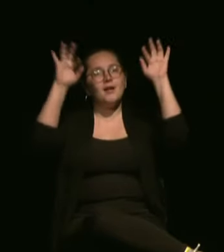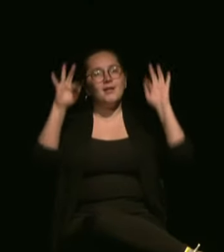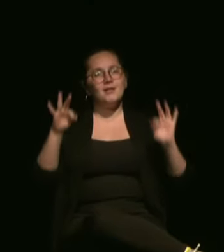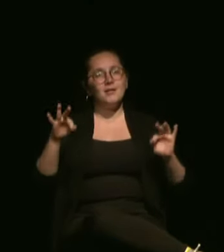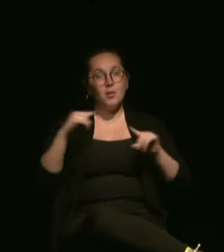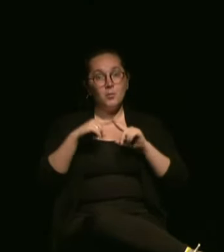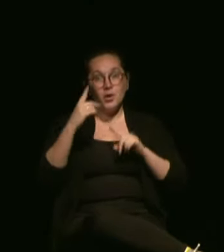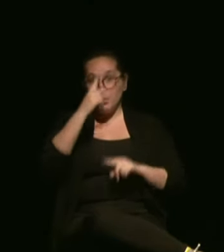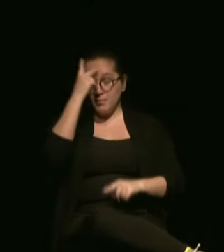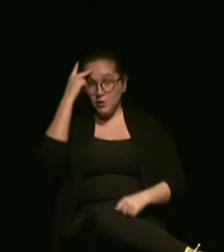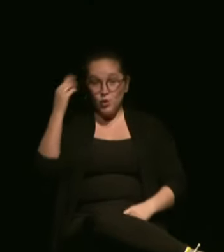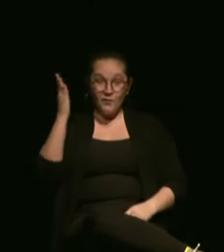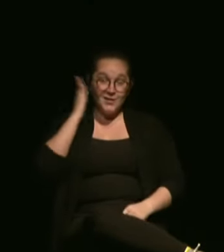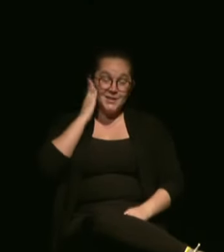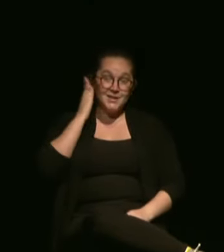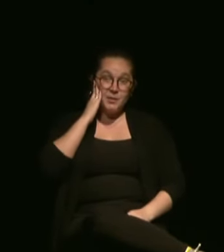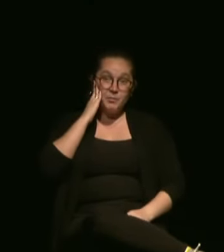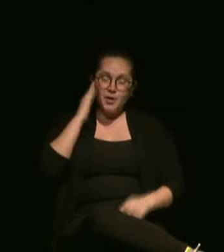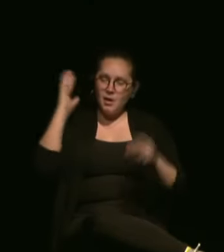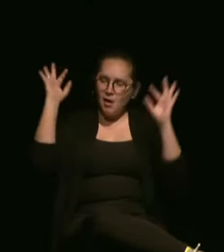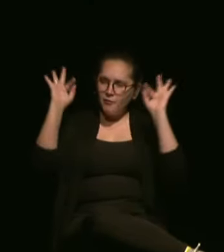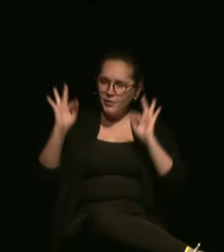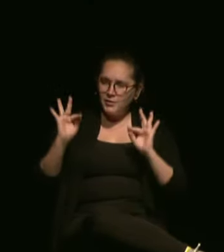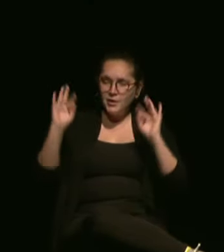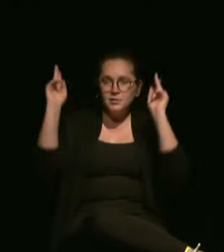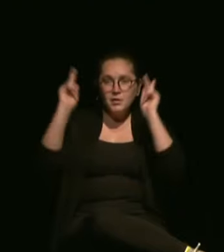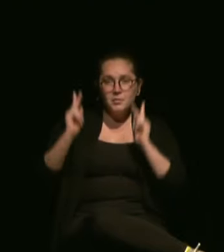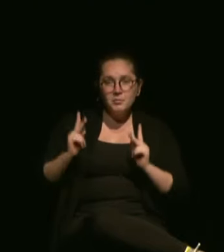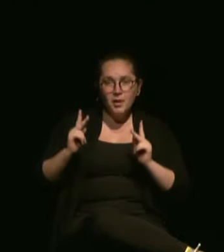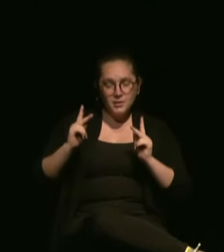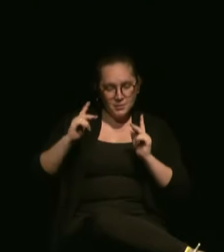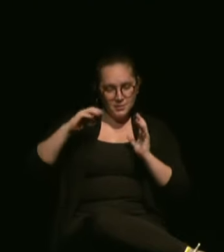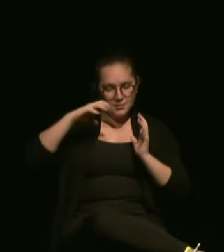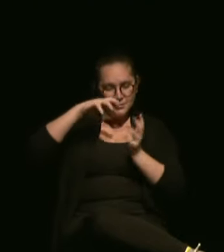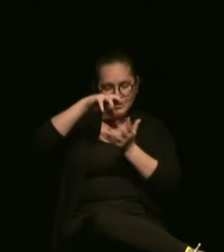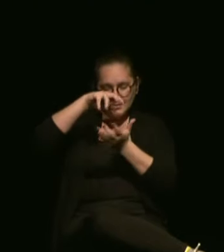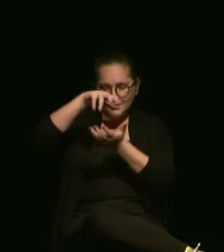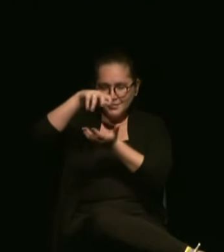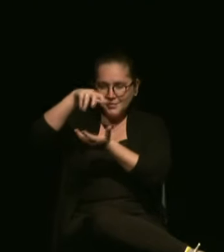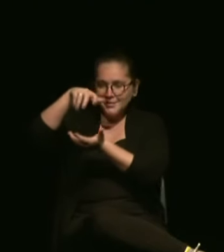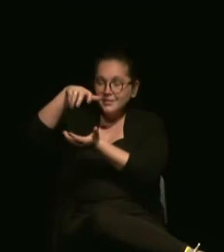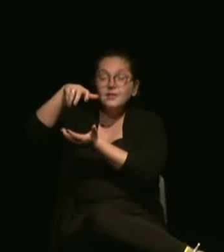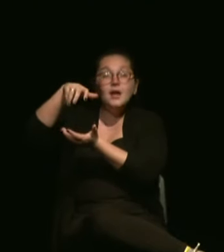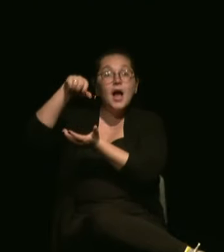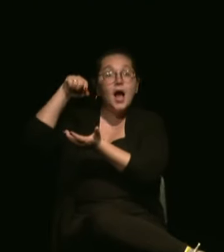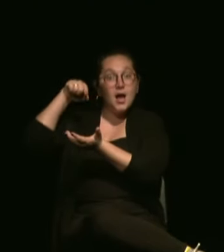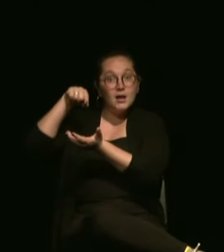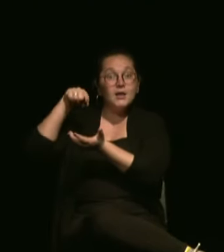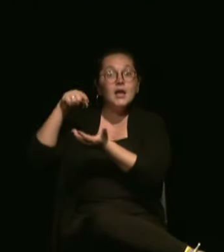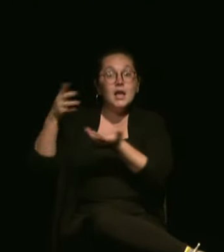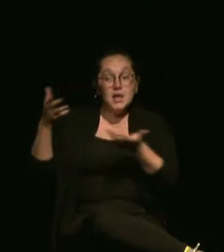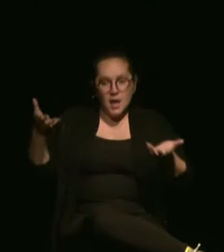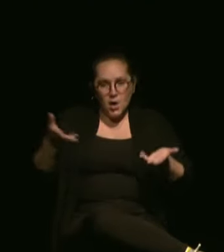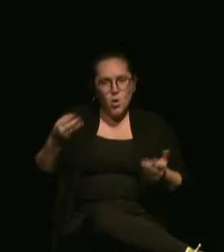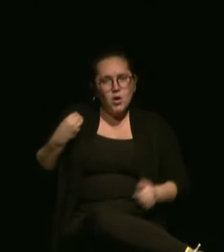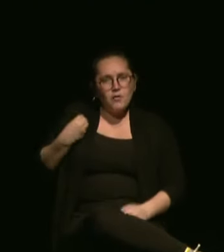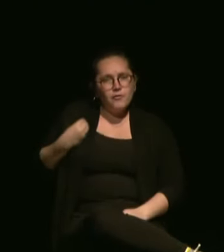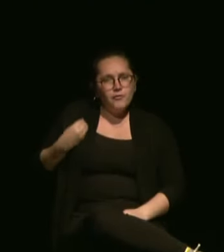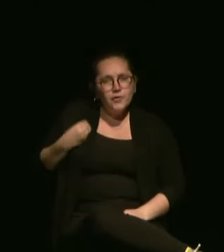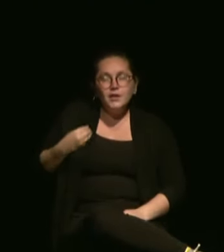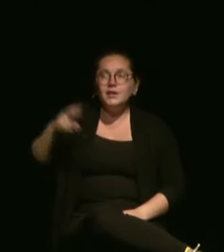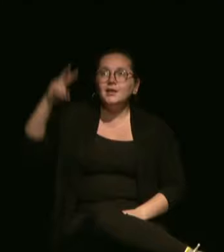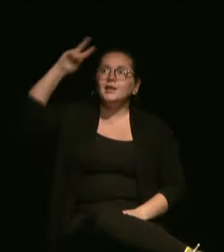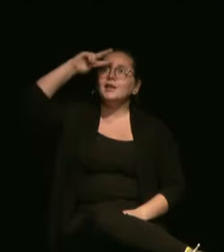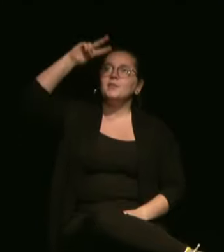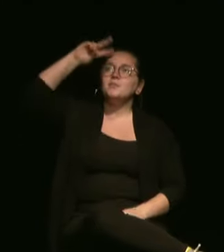nós. A felicidade e a paz reinarão sobre a terra. E aqueles que vivem agora serão lembrados com boas palavras